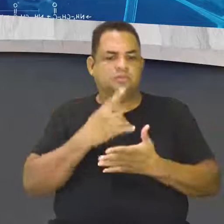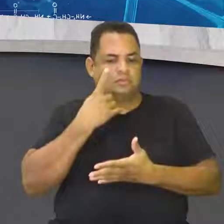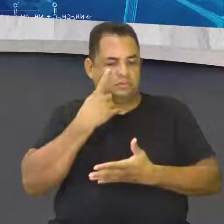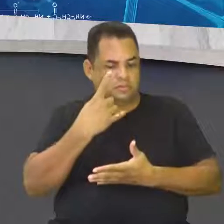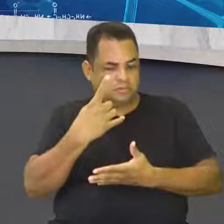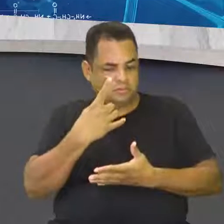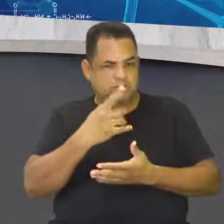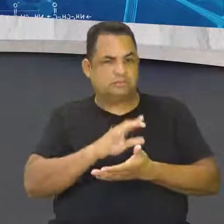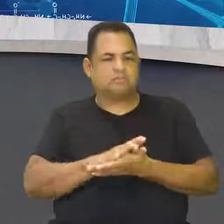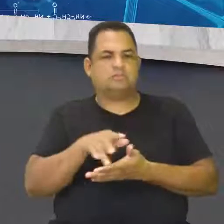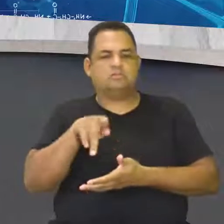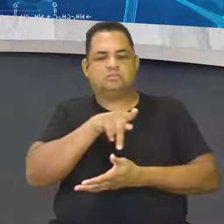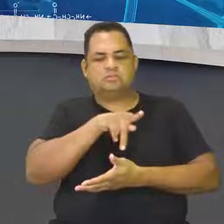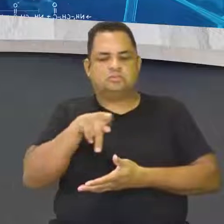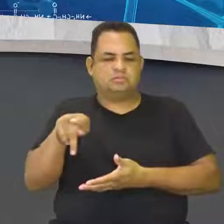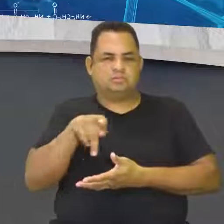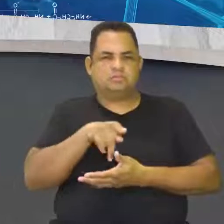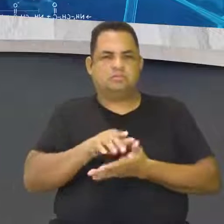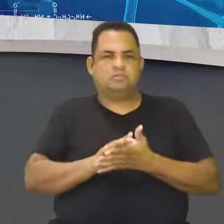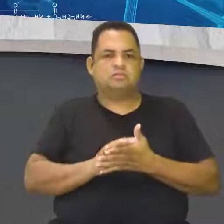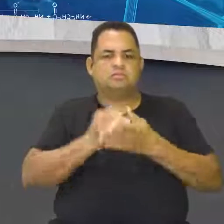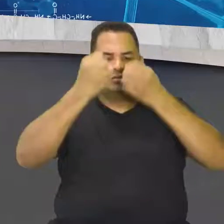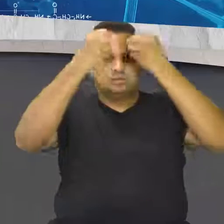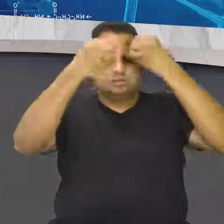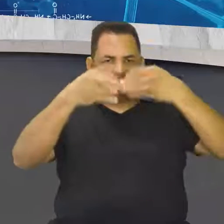que a professora Sabrina